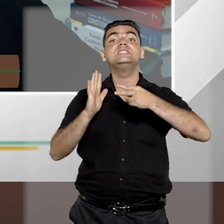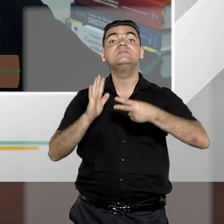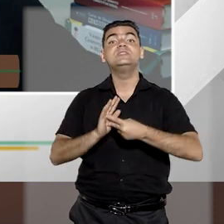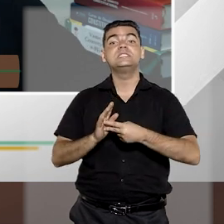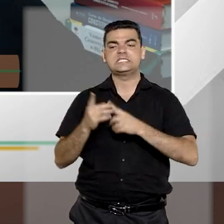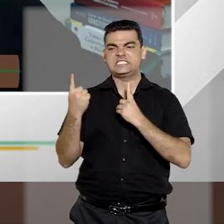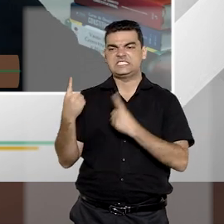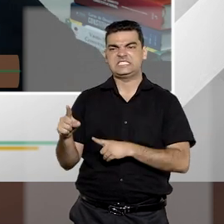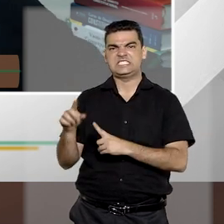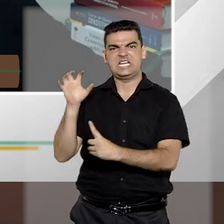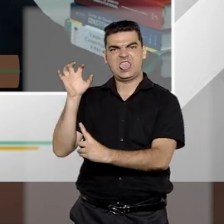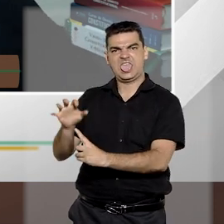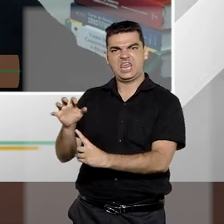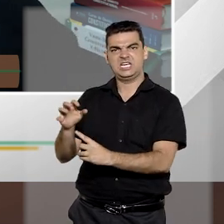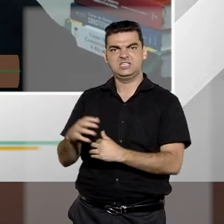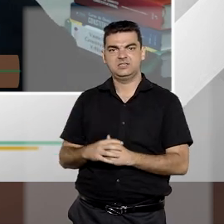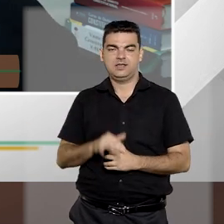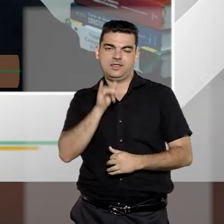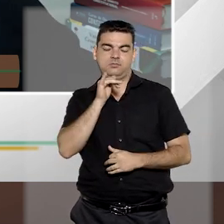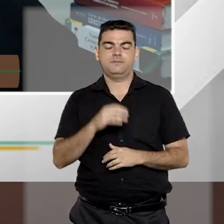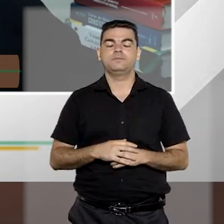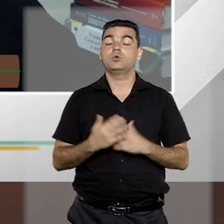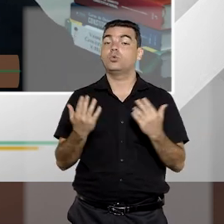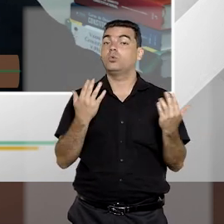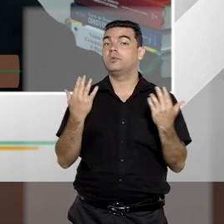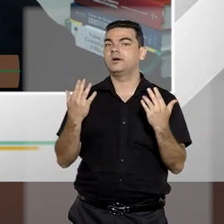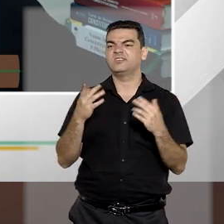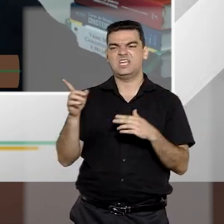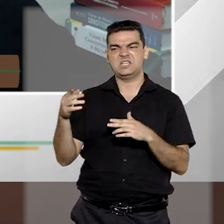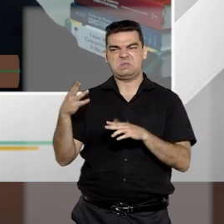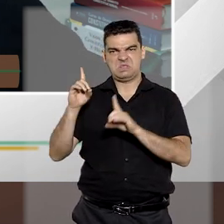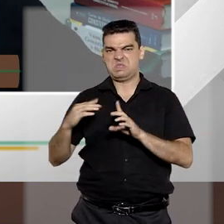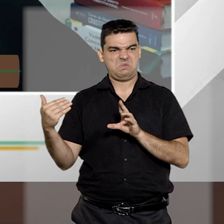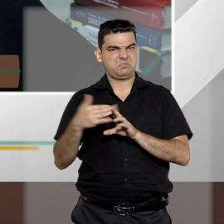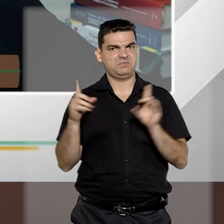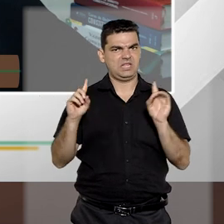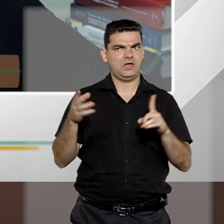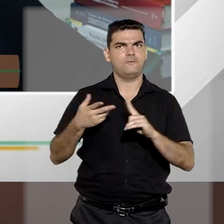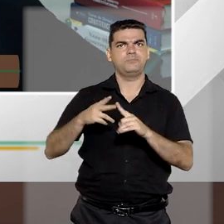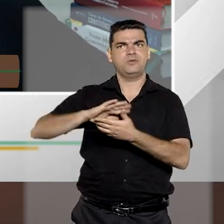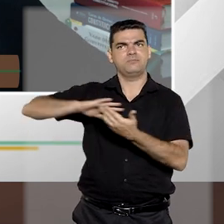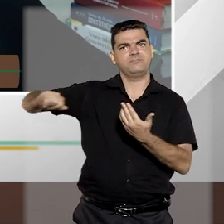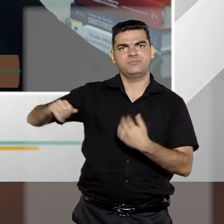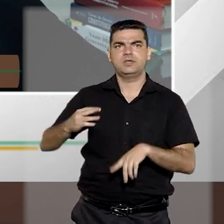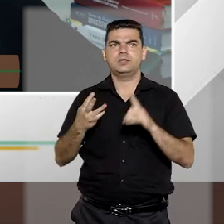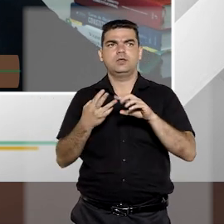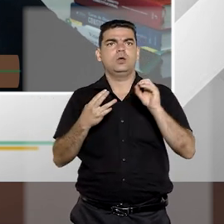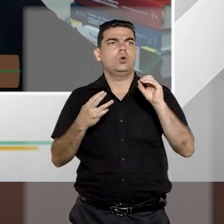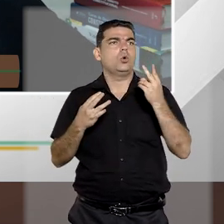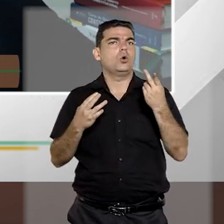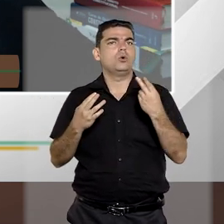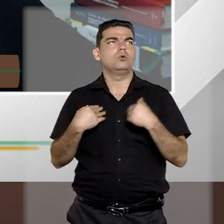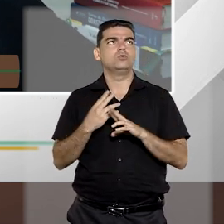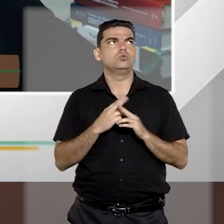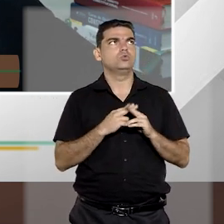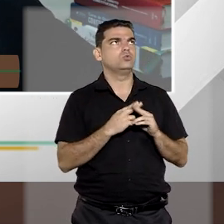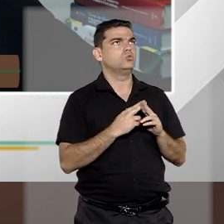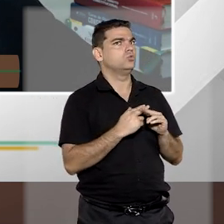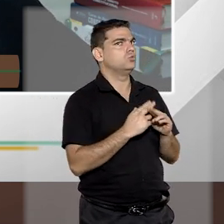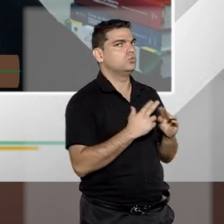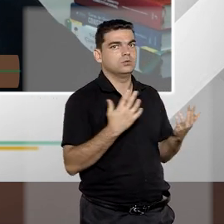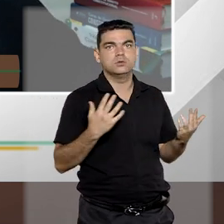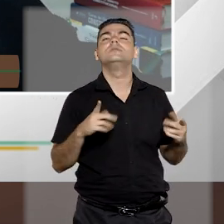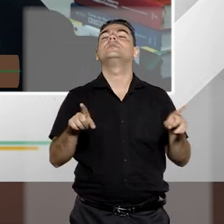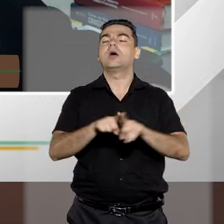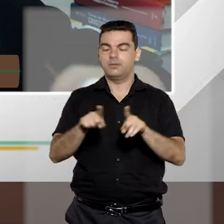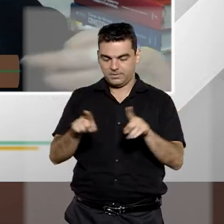da deficiência? É toda aquela forma de distinção, de restrição, de exclusão, seja por ação ou por omissão, que tem